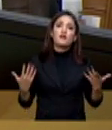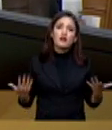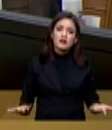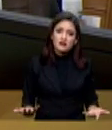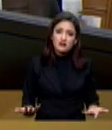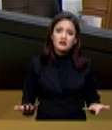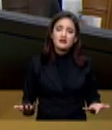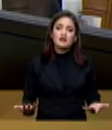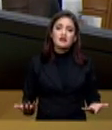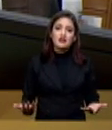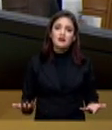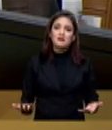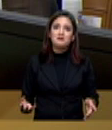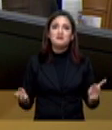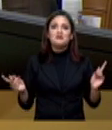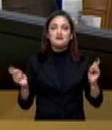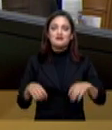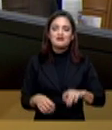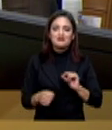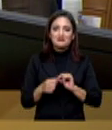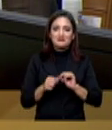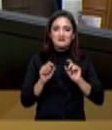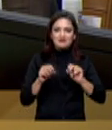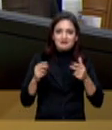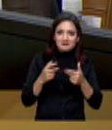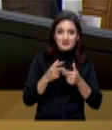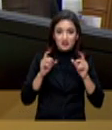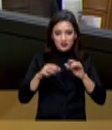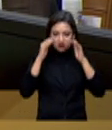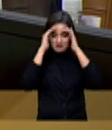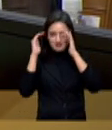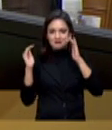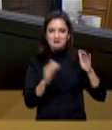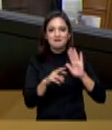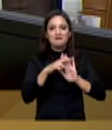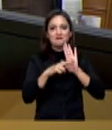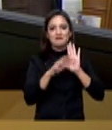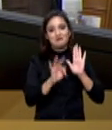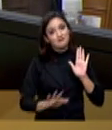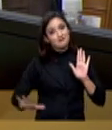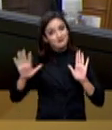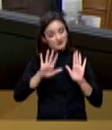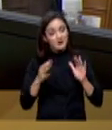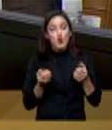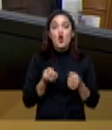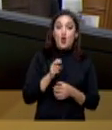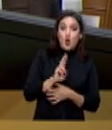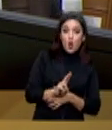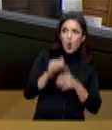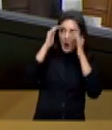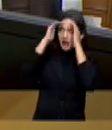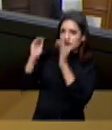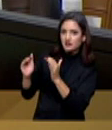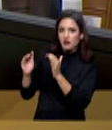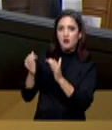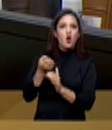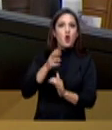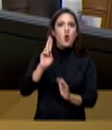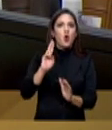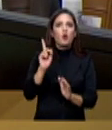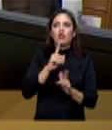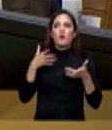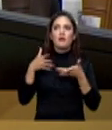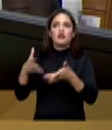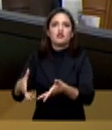Lis restar acatar as normas federais acata ou não faz para